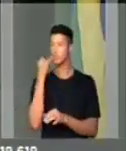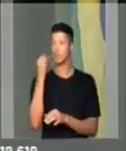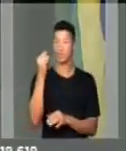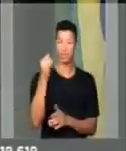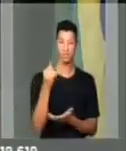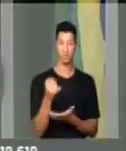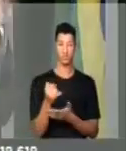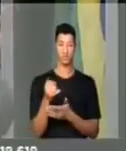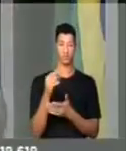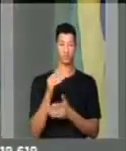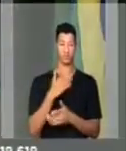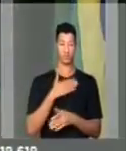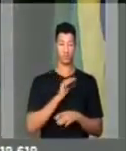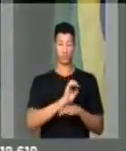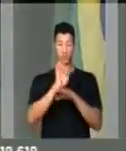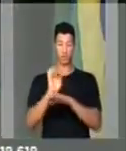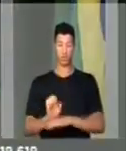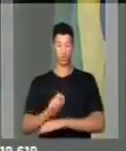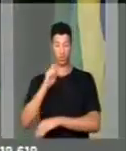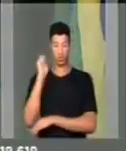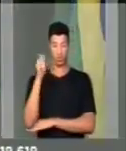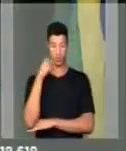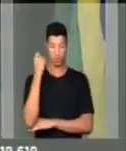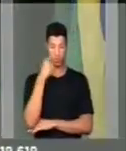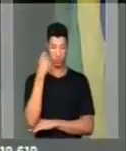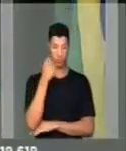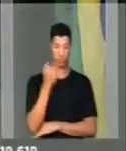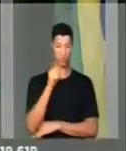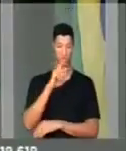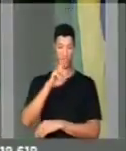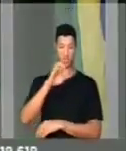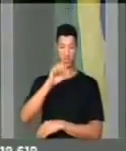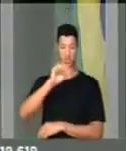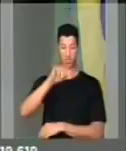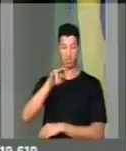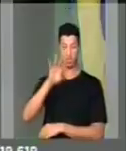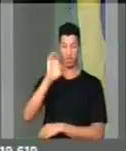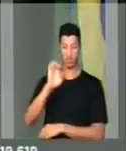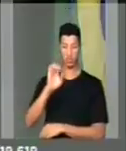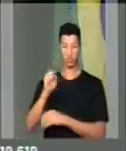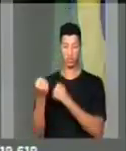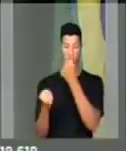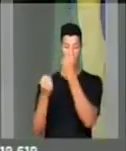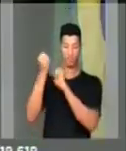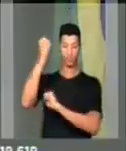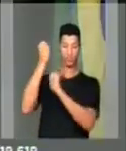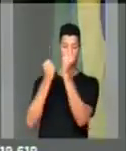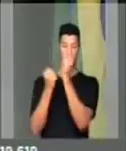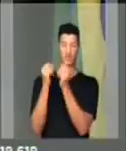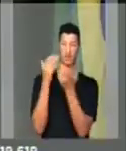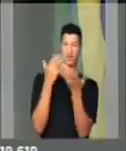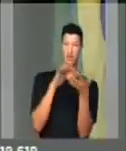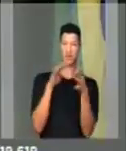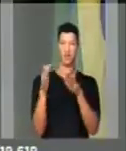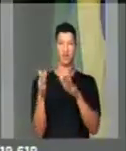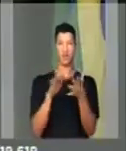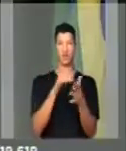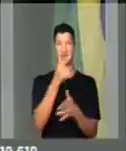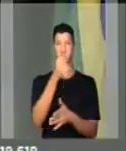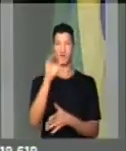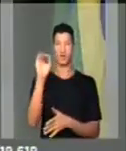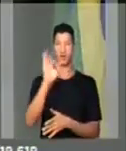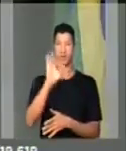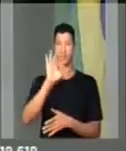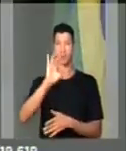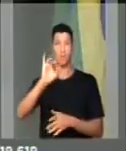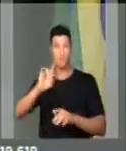elétrica. No meu estado, o Rio Grande do Sul, o reajuste foi para a indústria em torno de